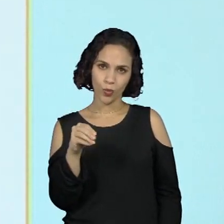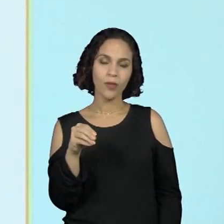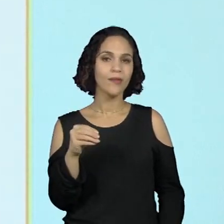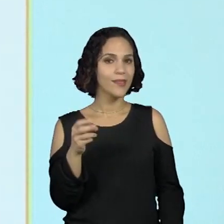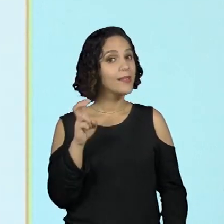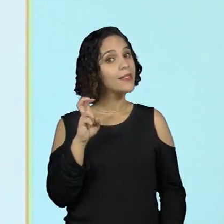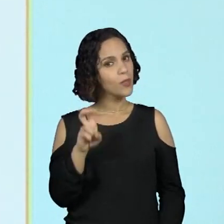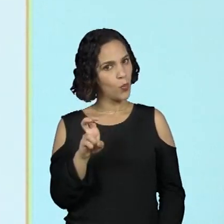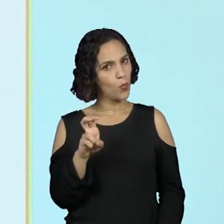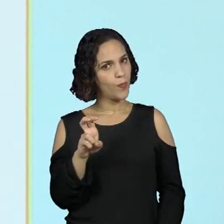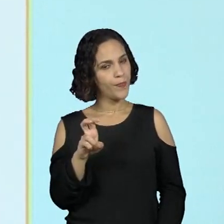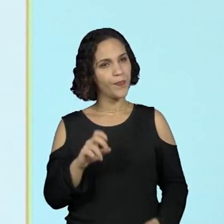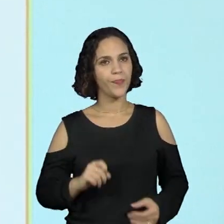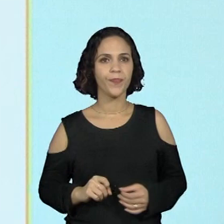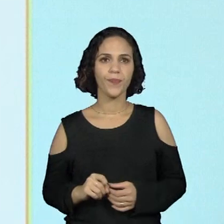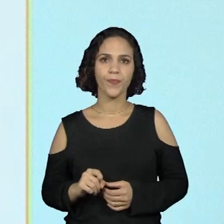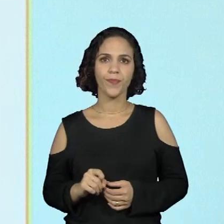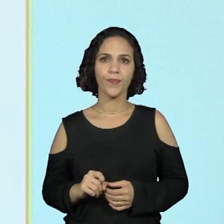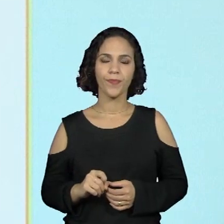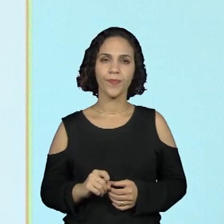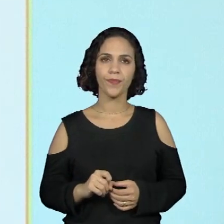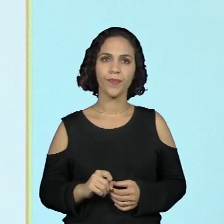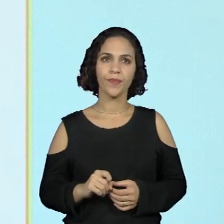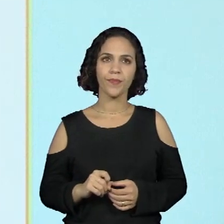Então, agora completei. Então,